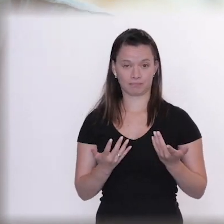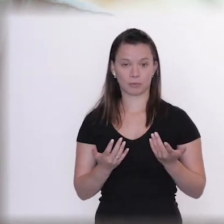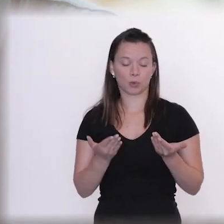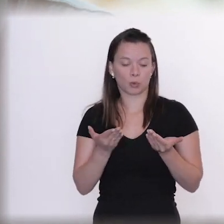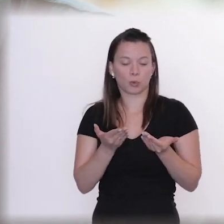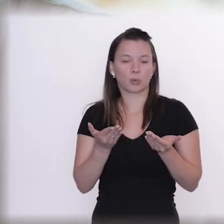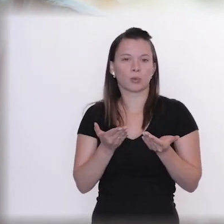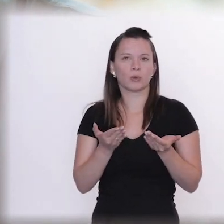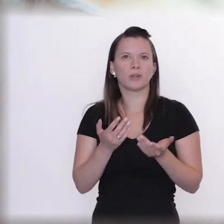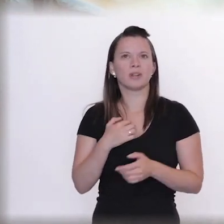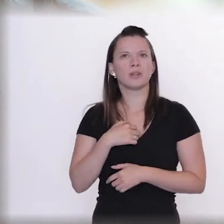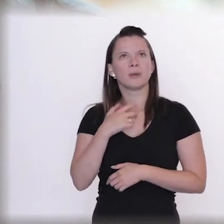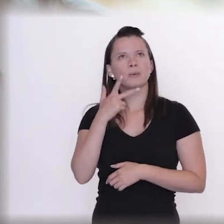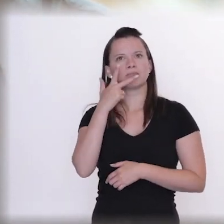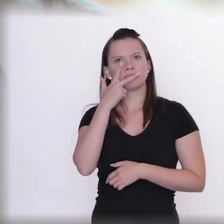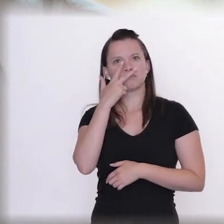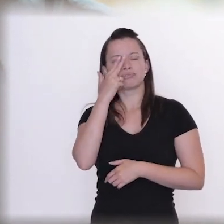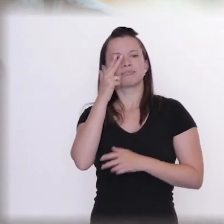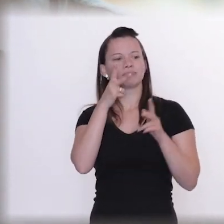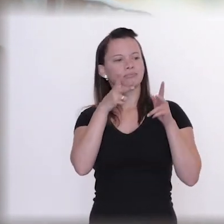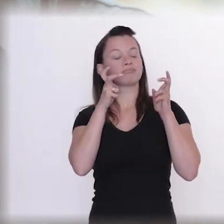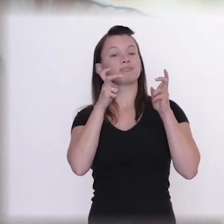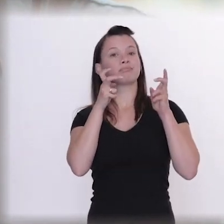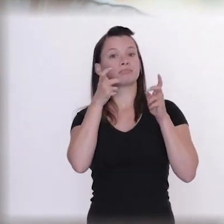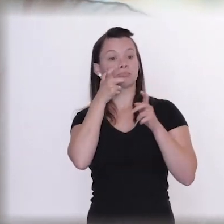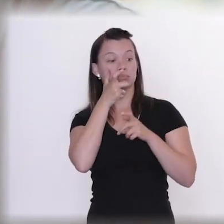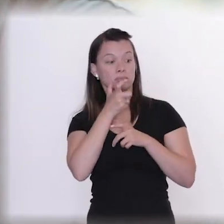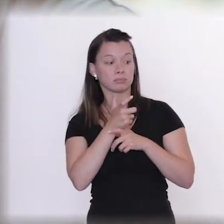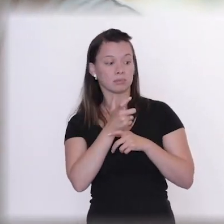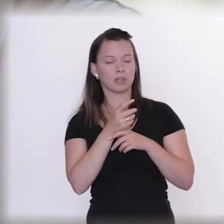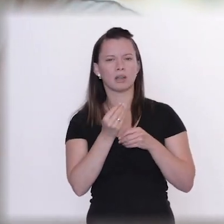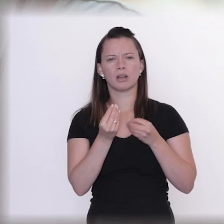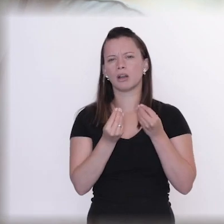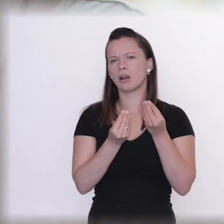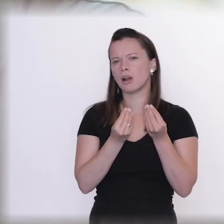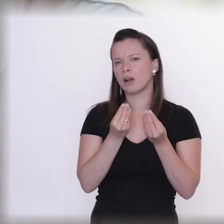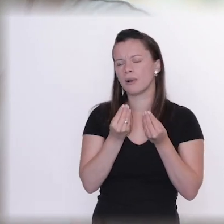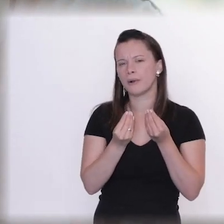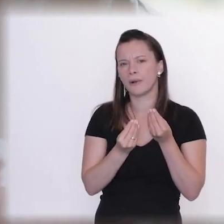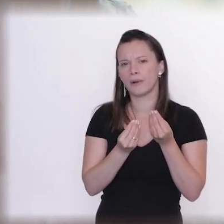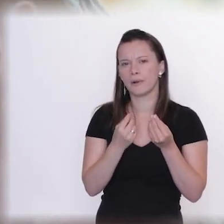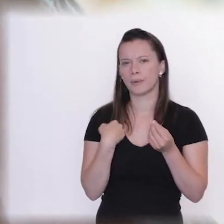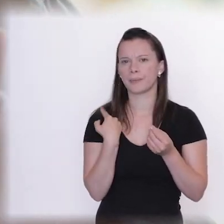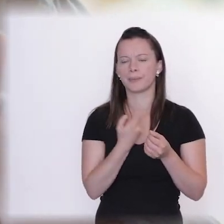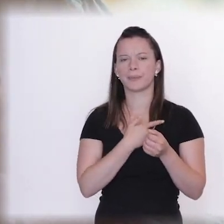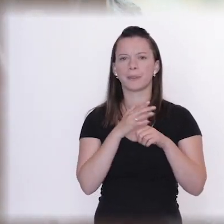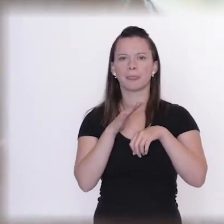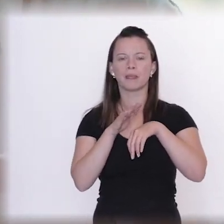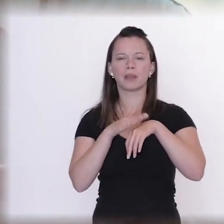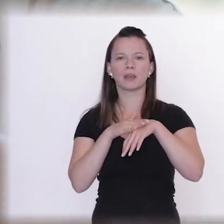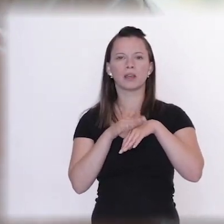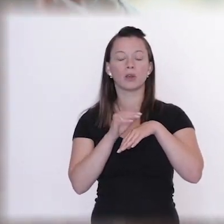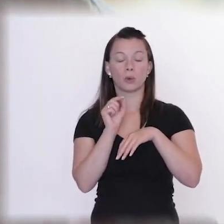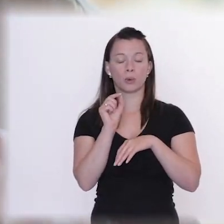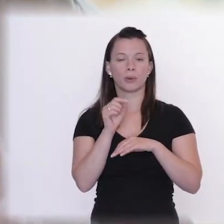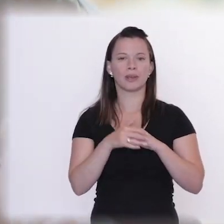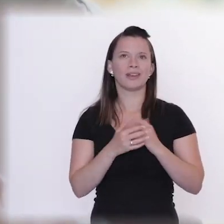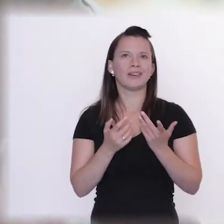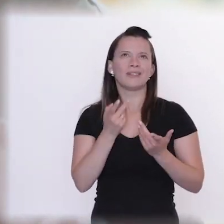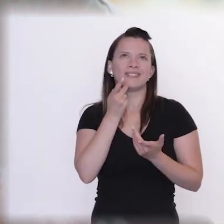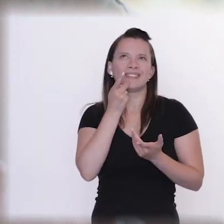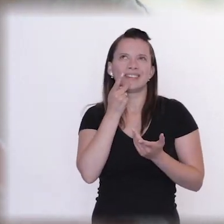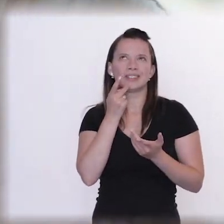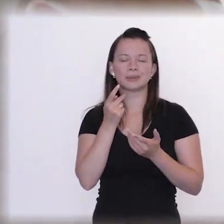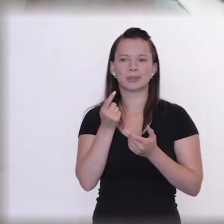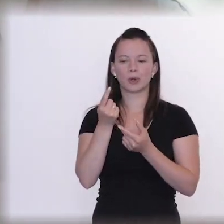hoje me chama muito a atenção. Como que a gente consegue fazer toda essa... Cada vez mais eu não gosto mais de separar o